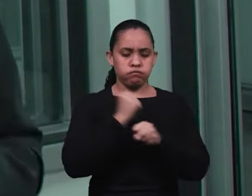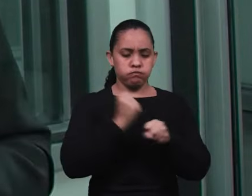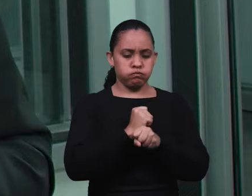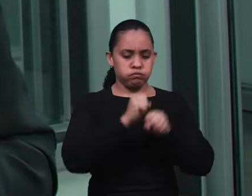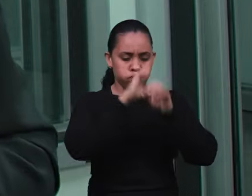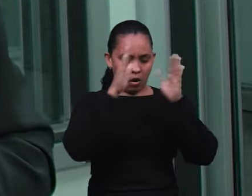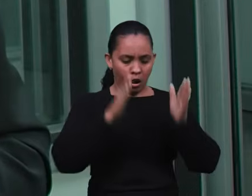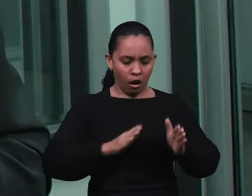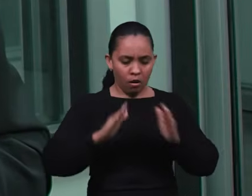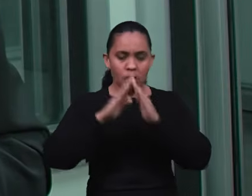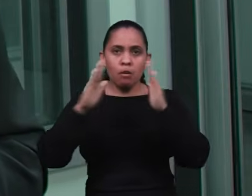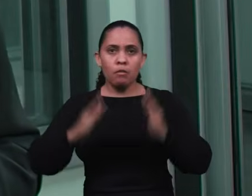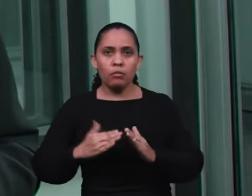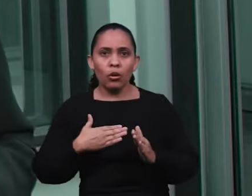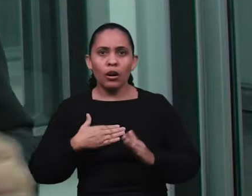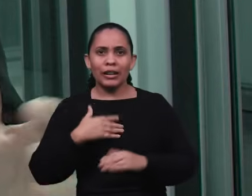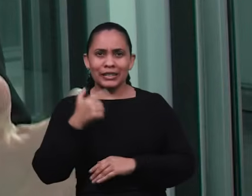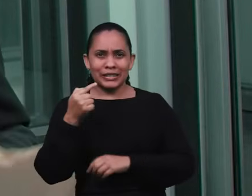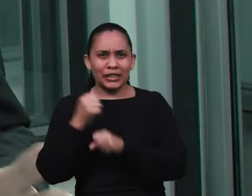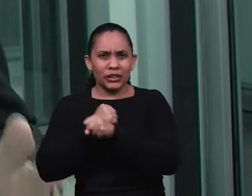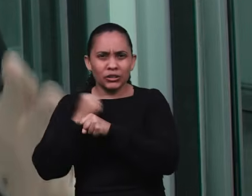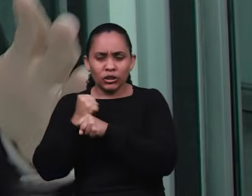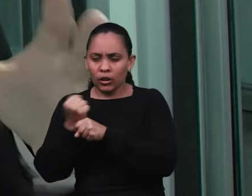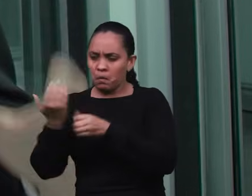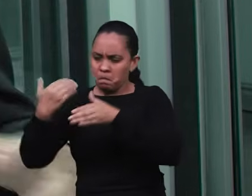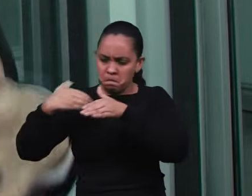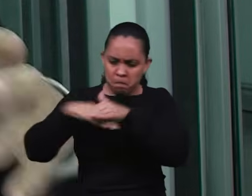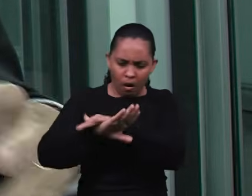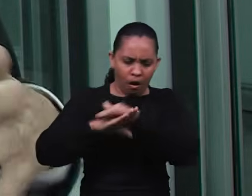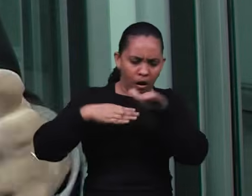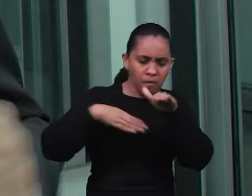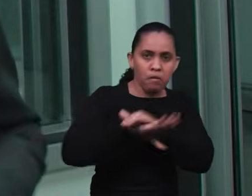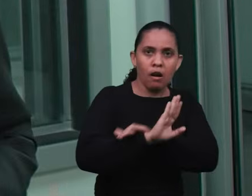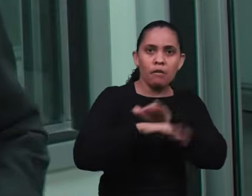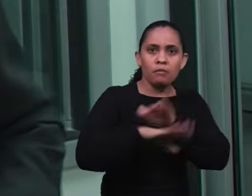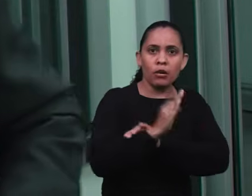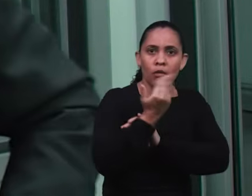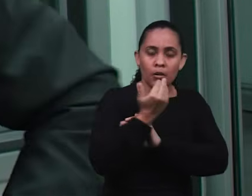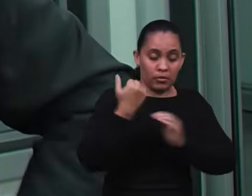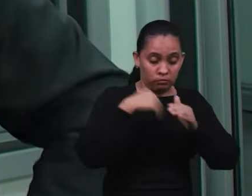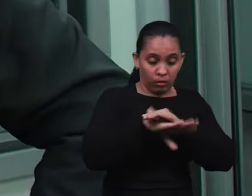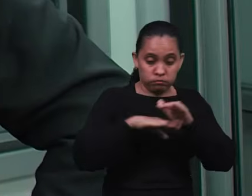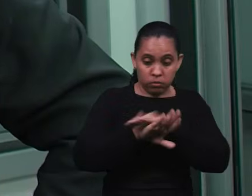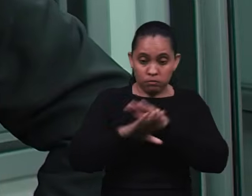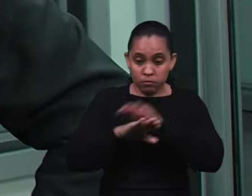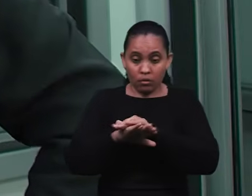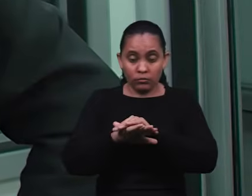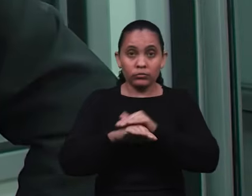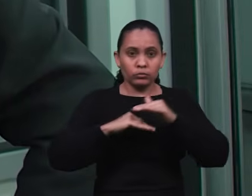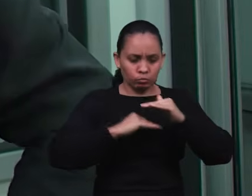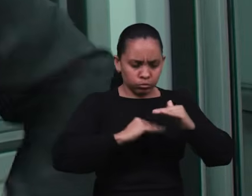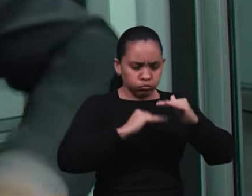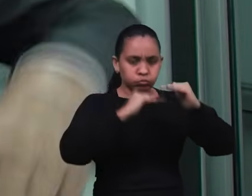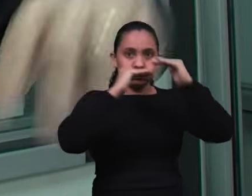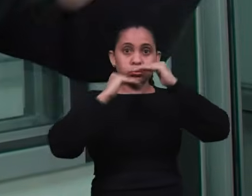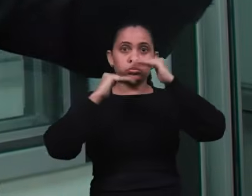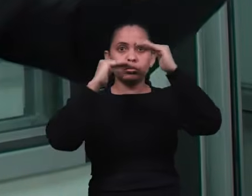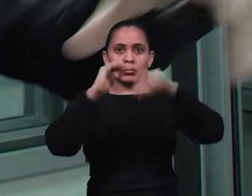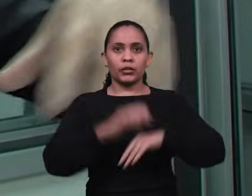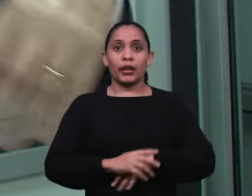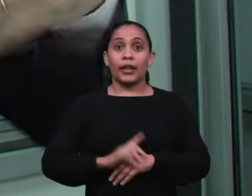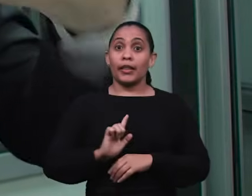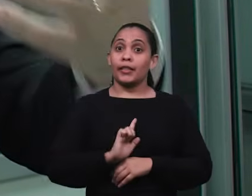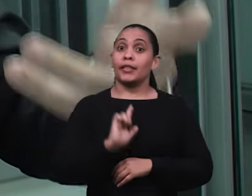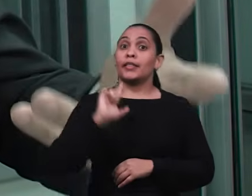silos, né? Se planejou, esses 7 anos, guardou em reserva e depois, né, os 7 anos, em